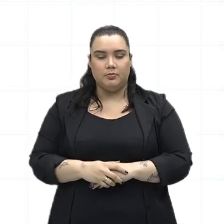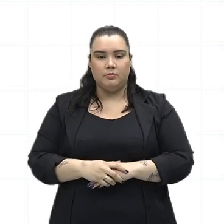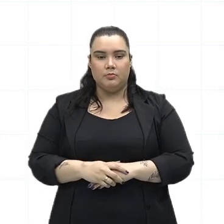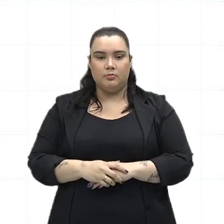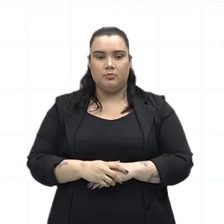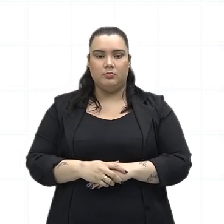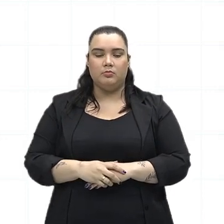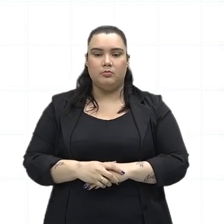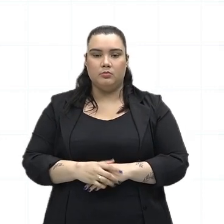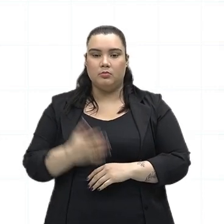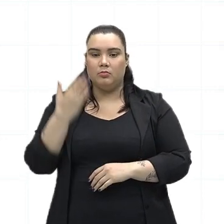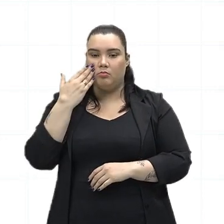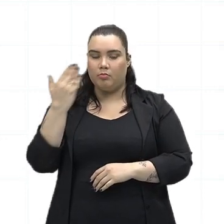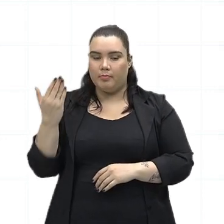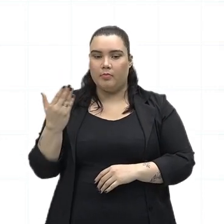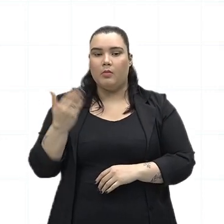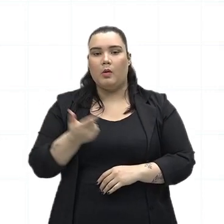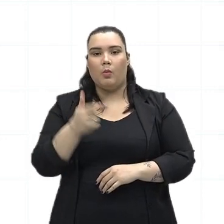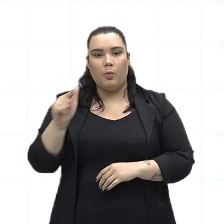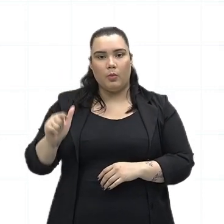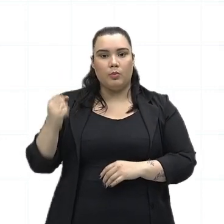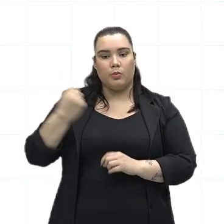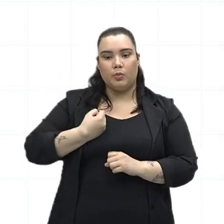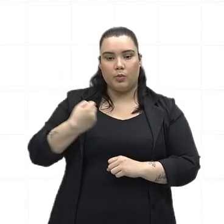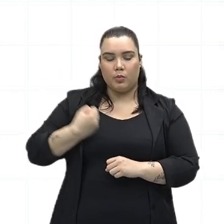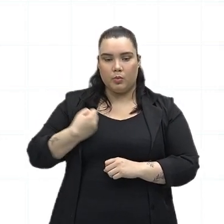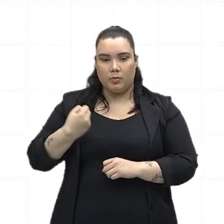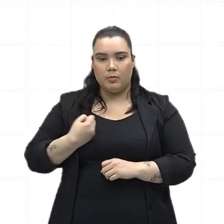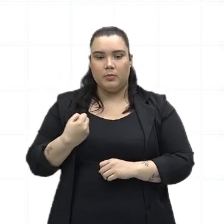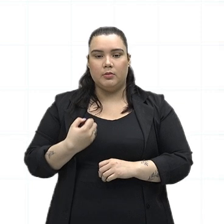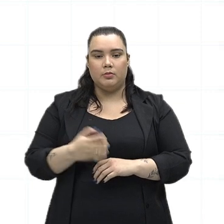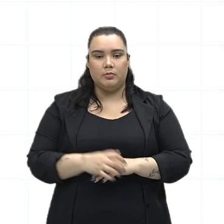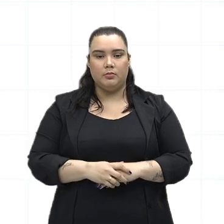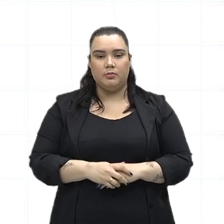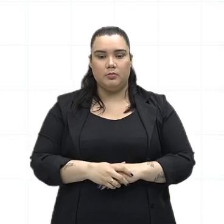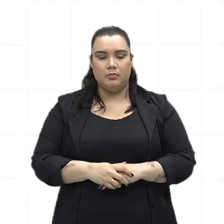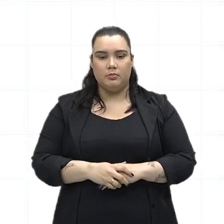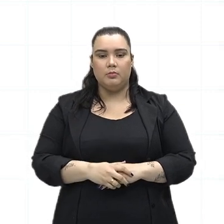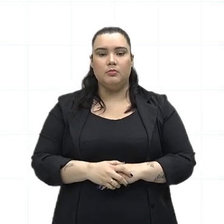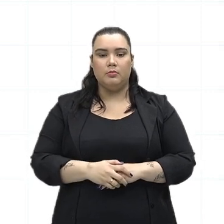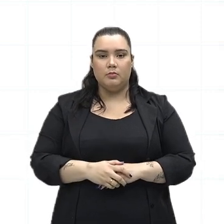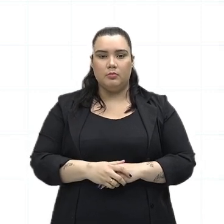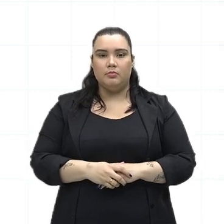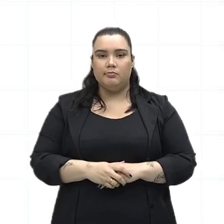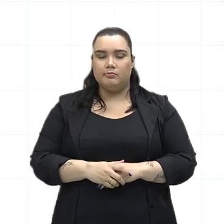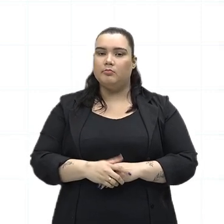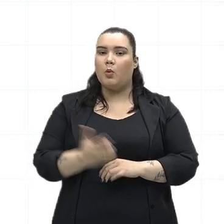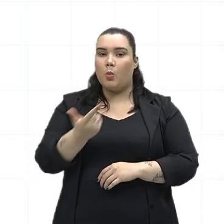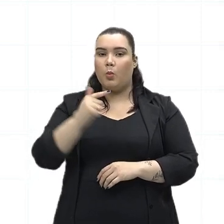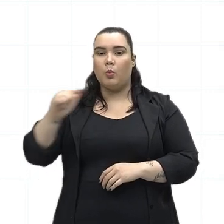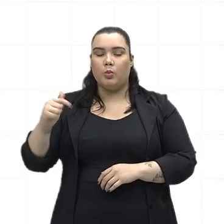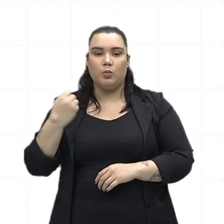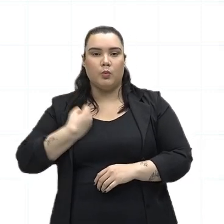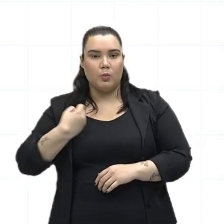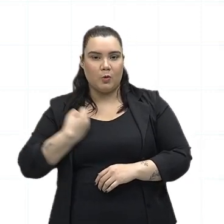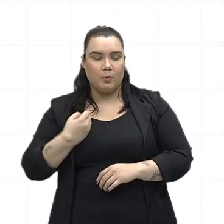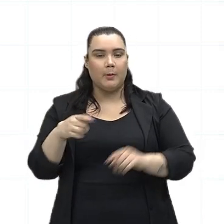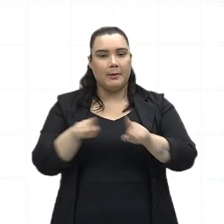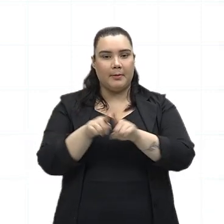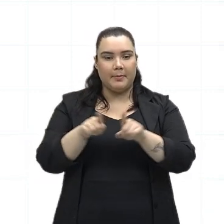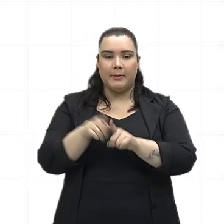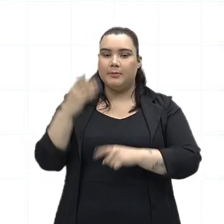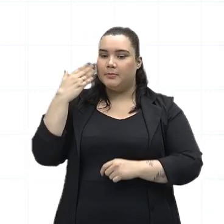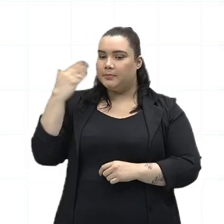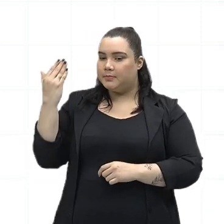nós temos? Vejam, mais numeral, o que mais? Ainda sobre ele, mais numeral, como eu disse para